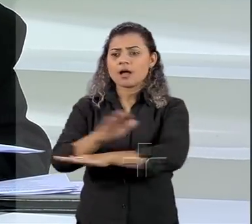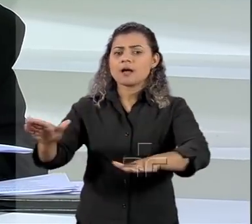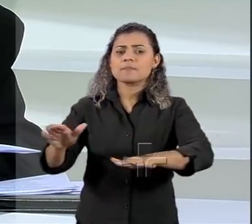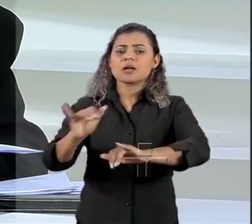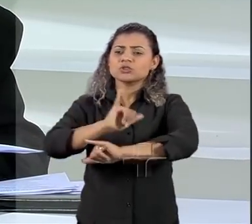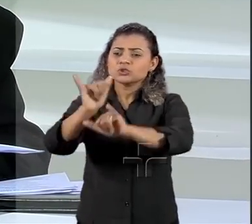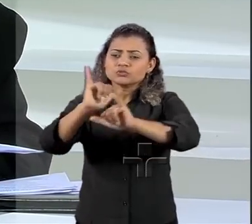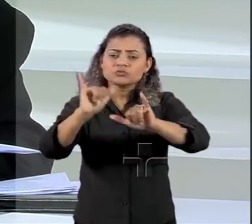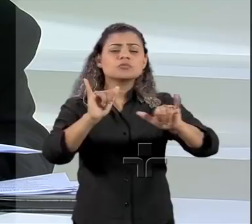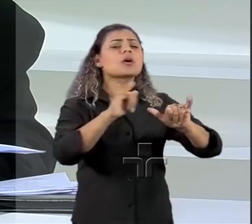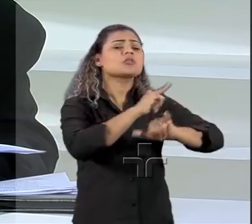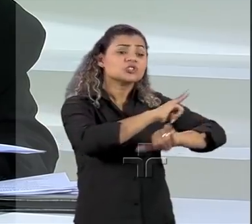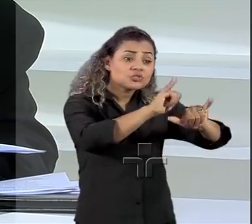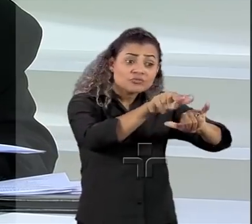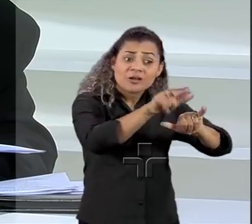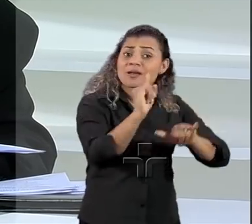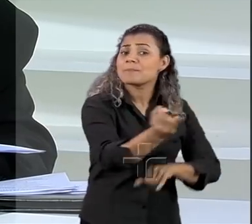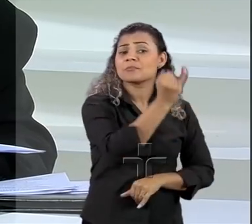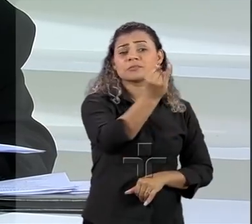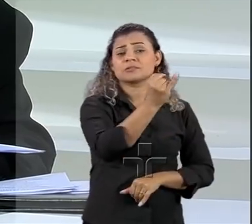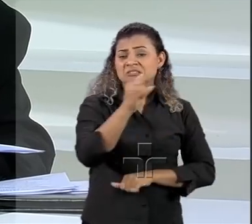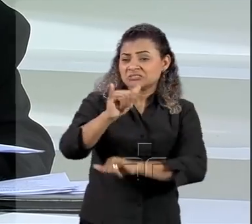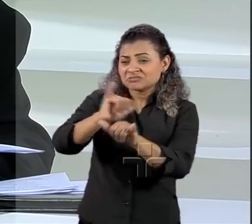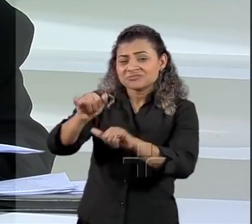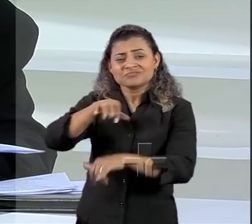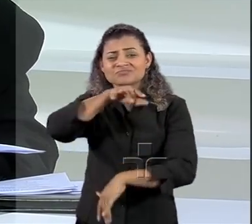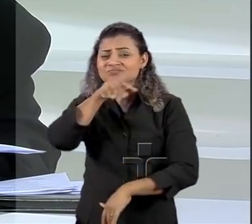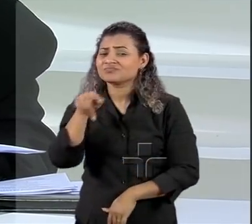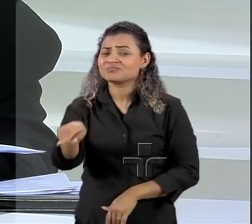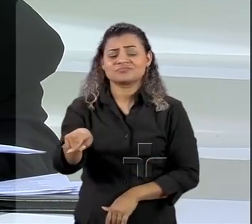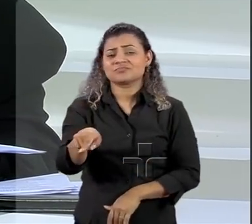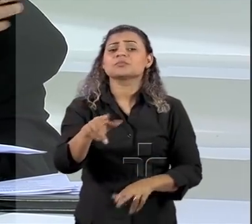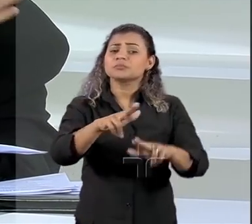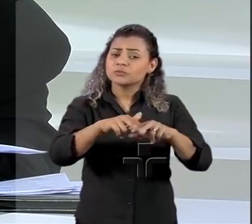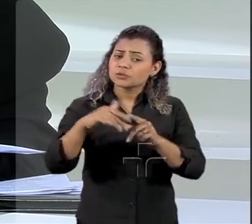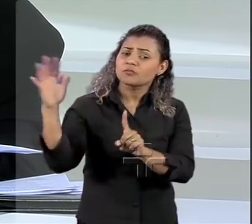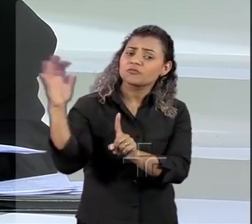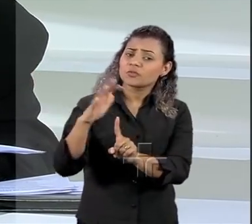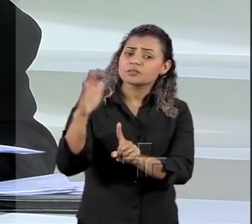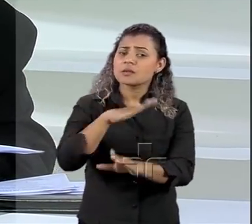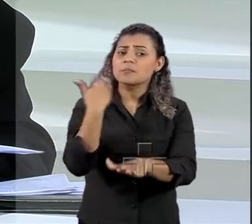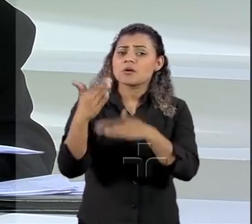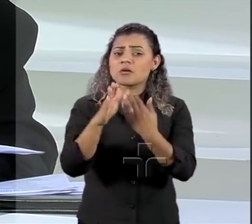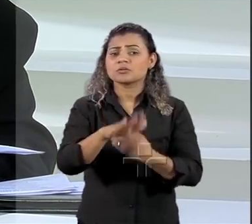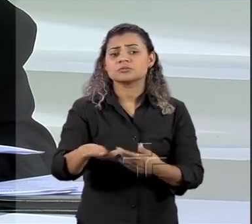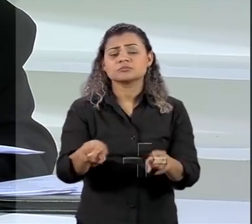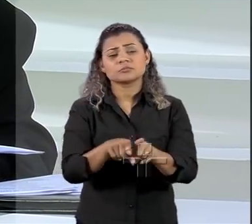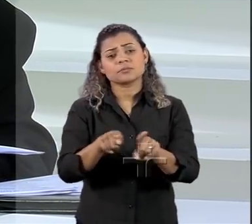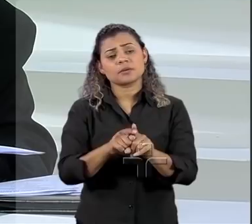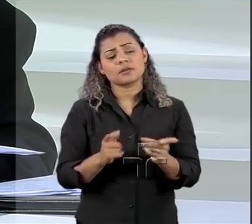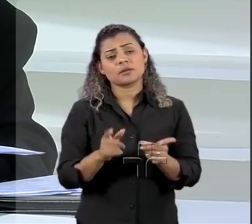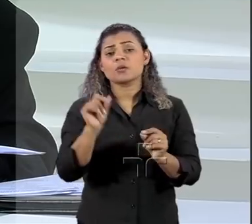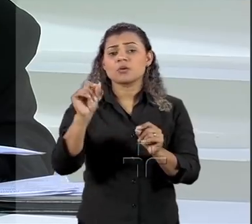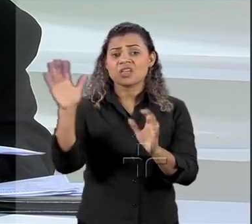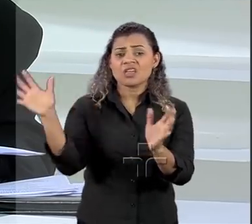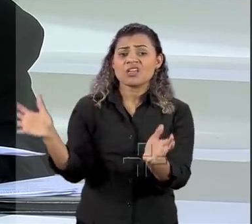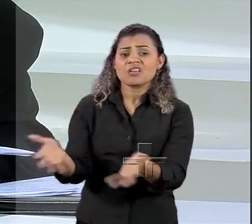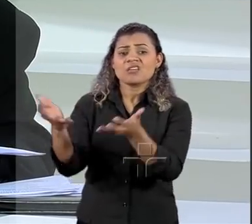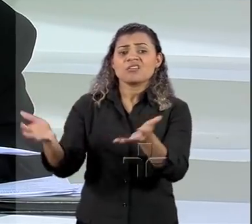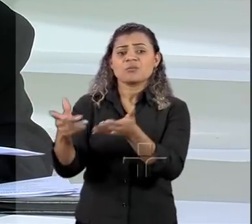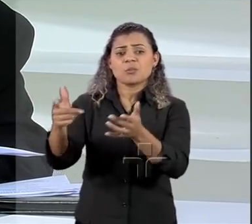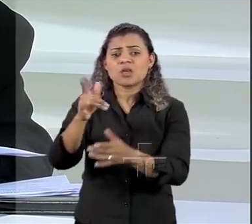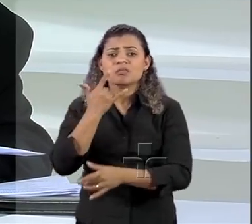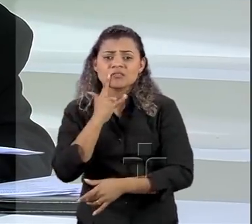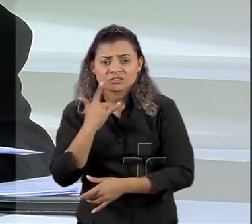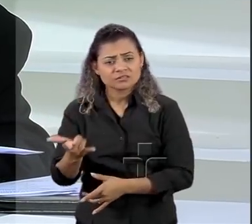coisas importantes, coisas que interferem na mortalidade, no entanto, nós estamos divulgando o quê? Bebida alcoólica. Então,